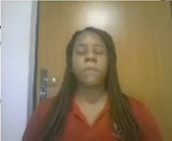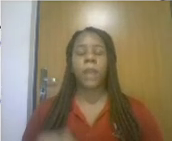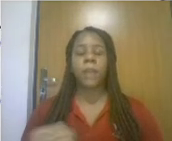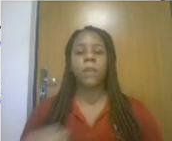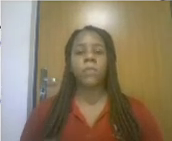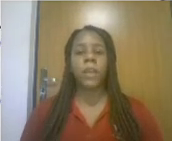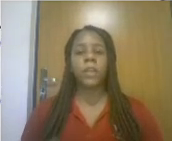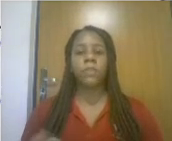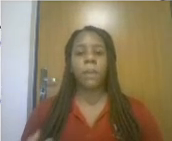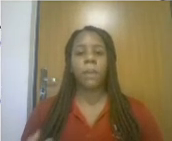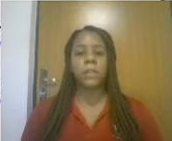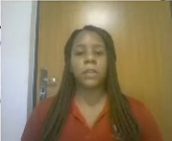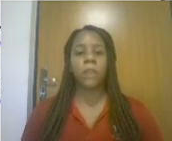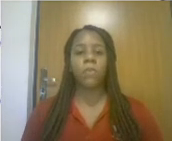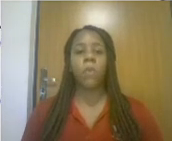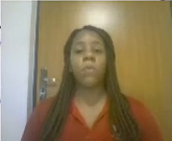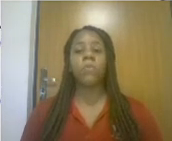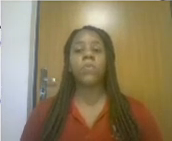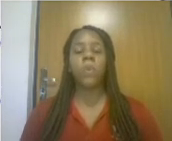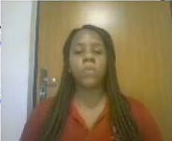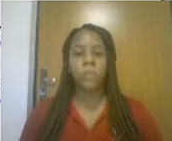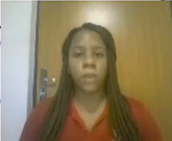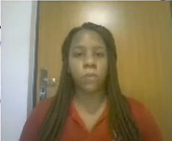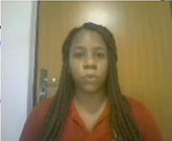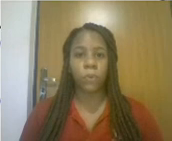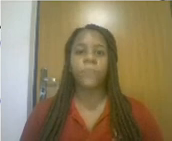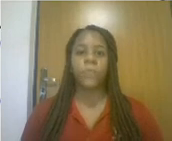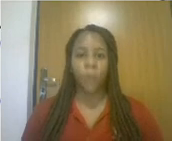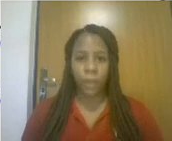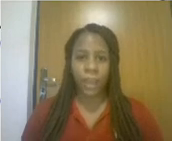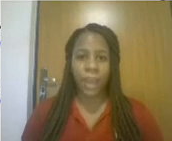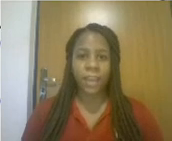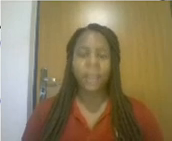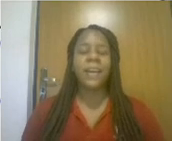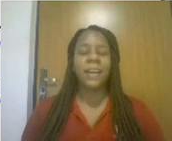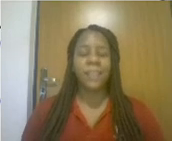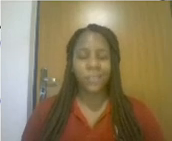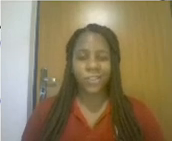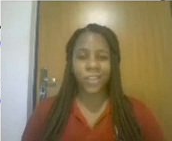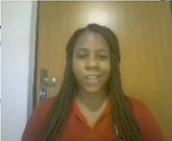parágrafo, cada um deles foi apresentado com um conteúdo,